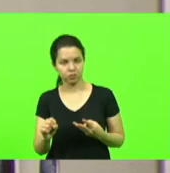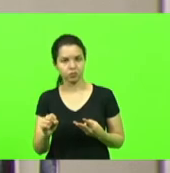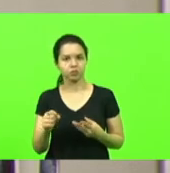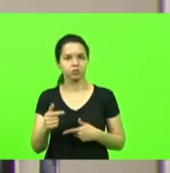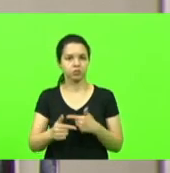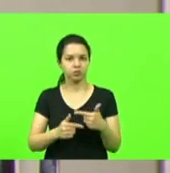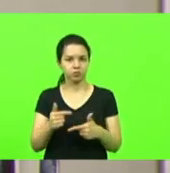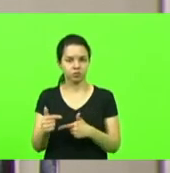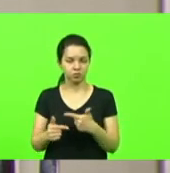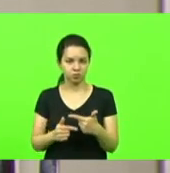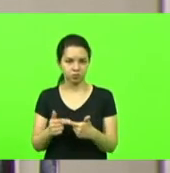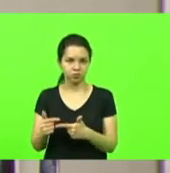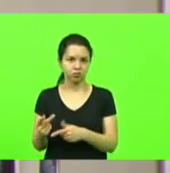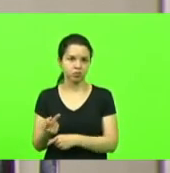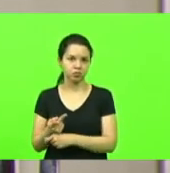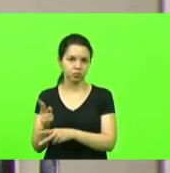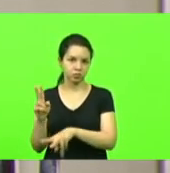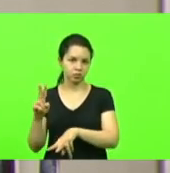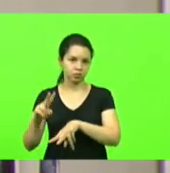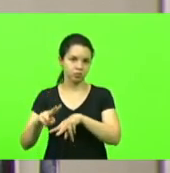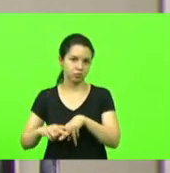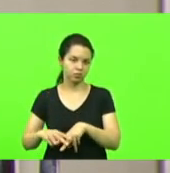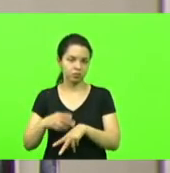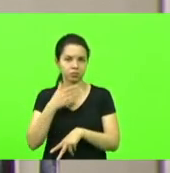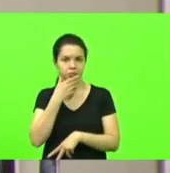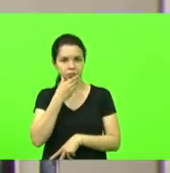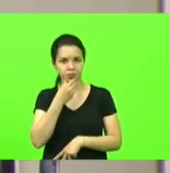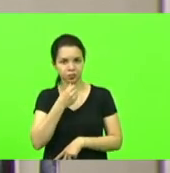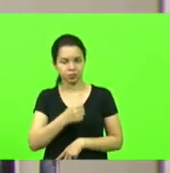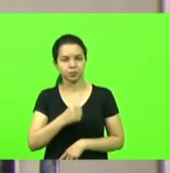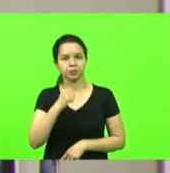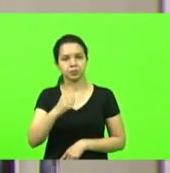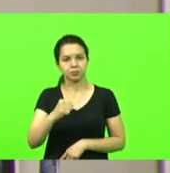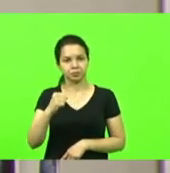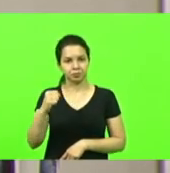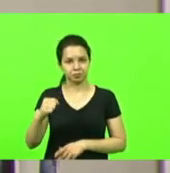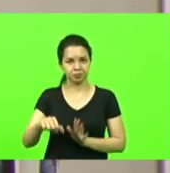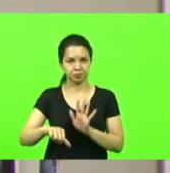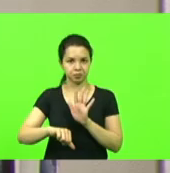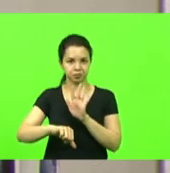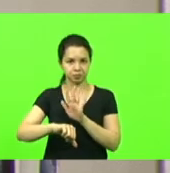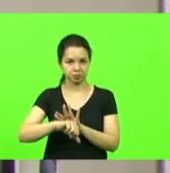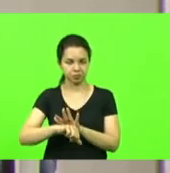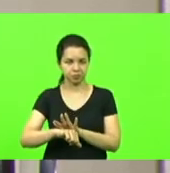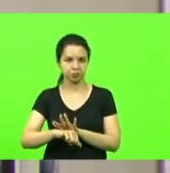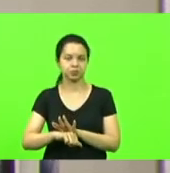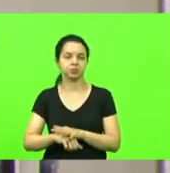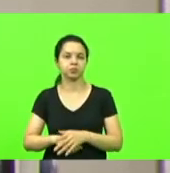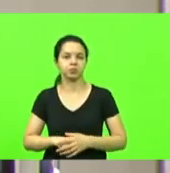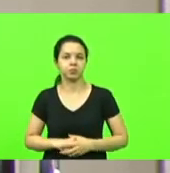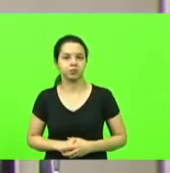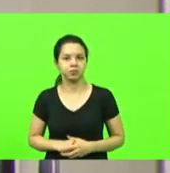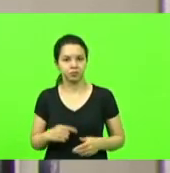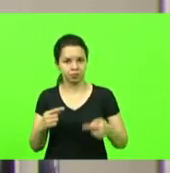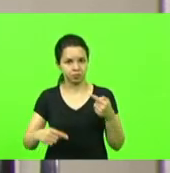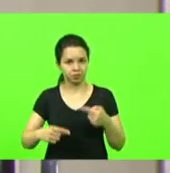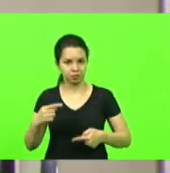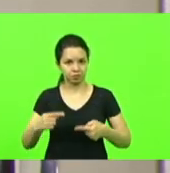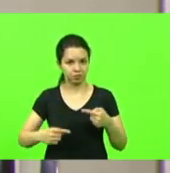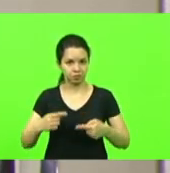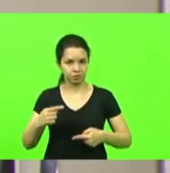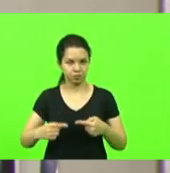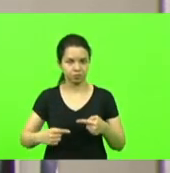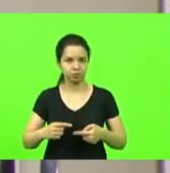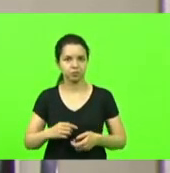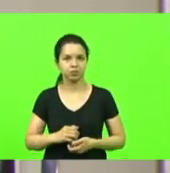foragido por crime de homicídio, aborto criminoso e ocultação de cadáver. Em discussão. Não havendo quem